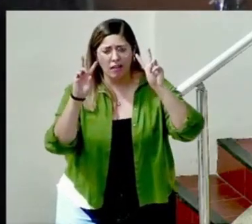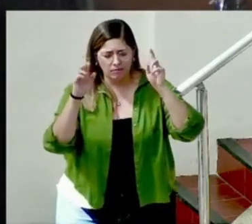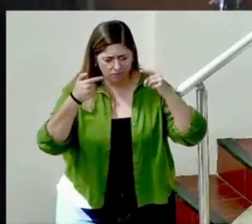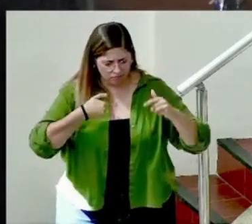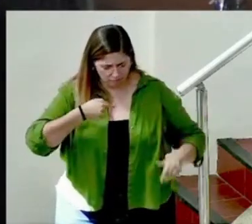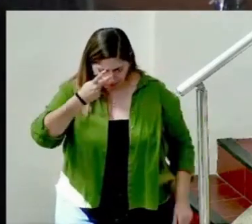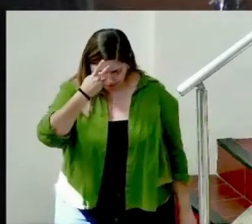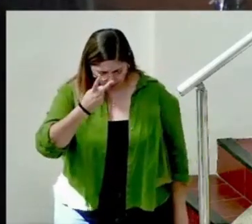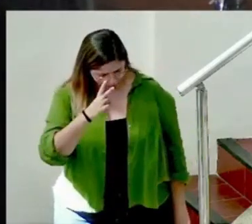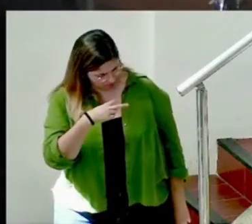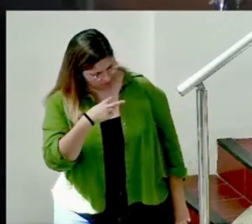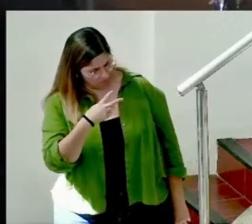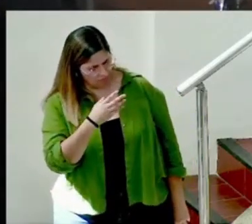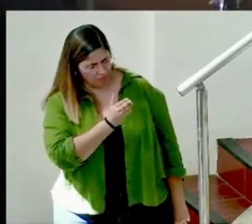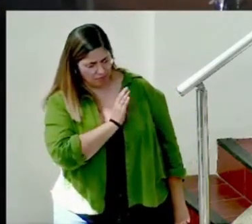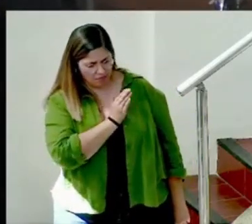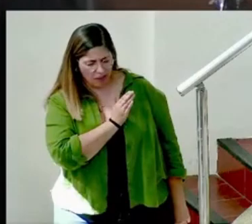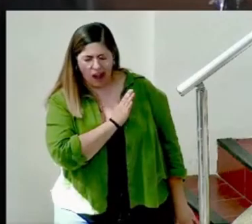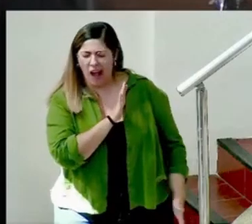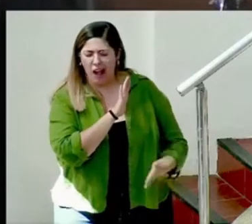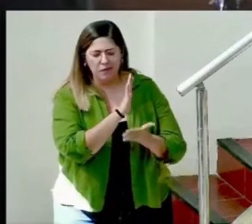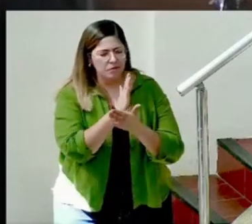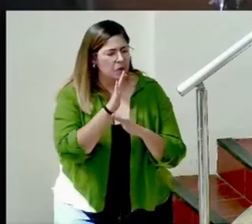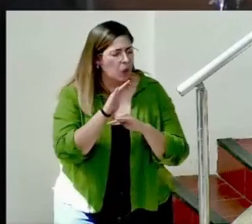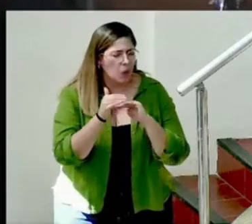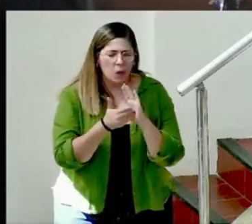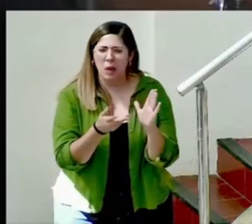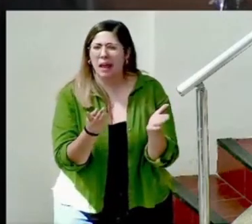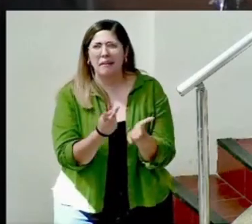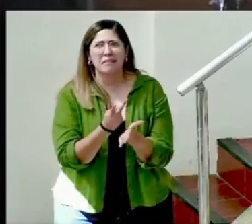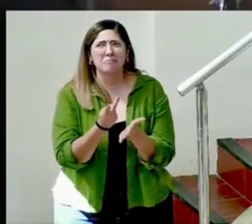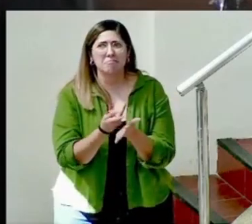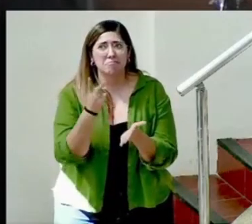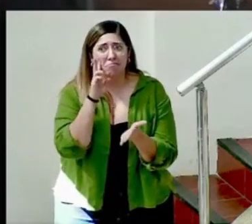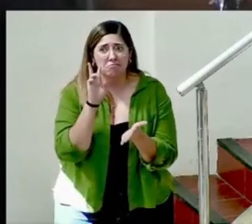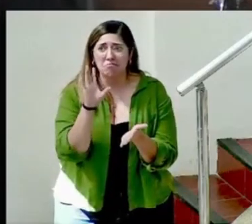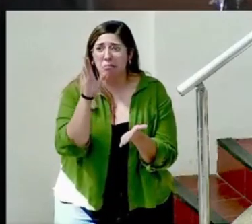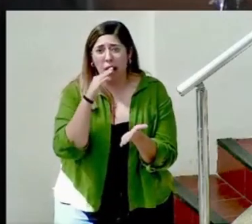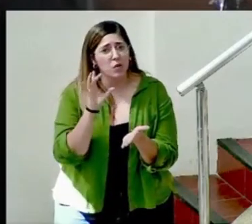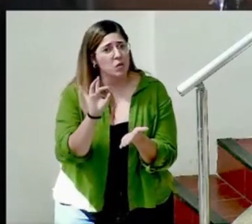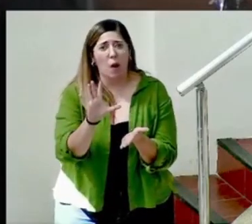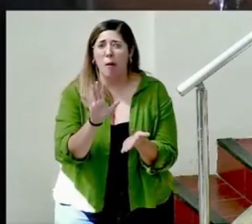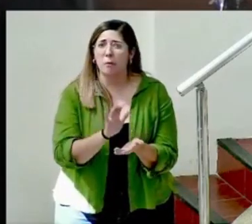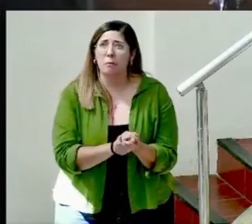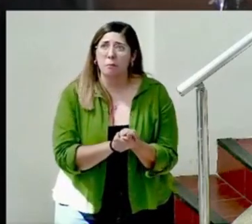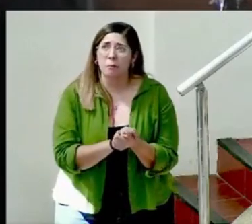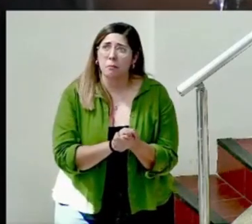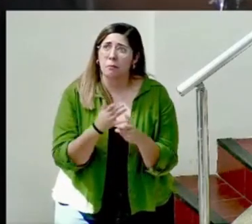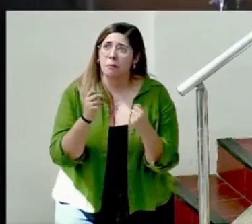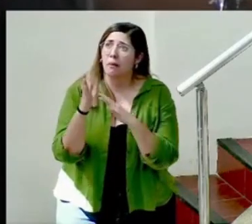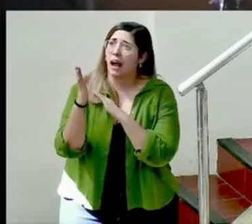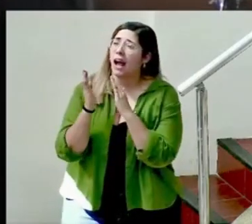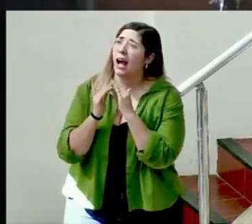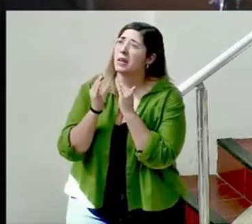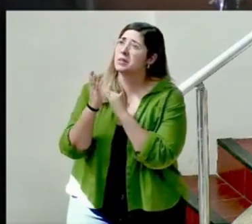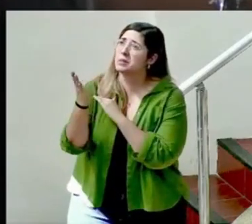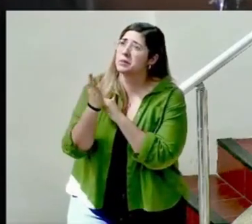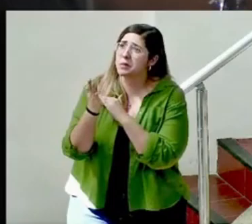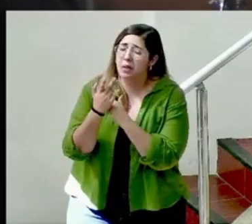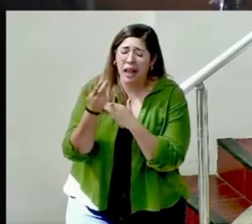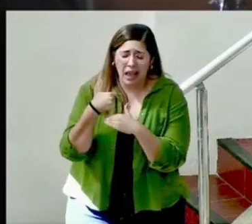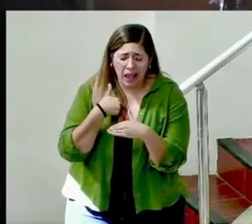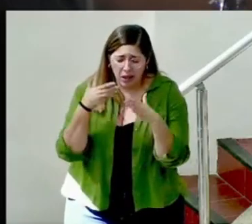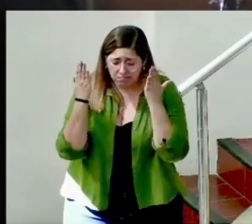conclusão de que absolutamente tudo na sua vida tem a ver com olhos maus. Talvez você esteja numa